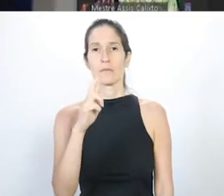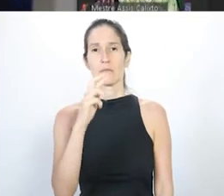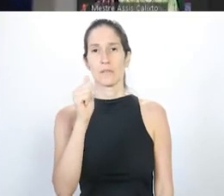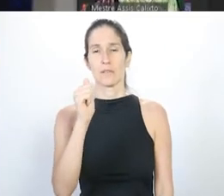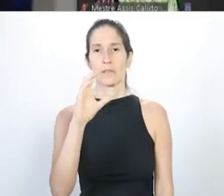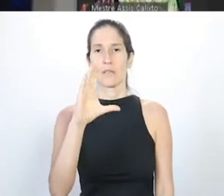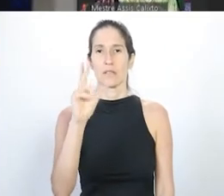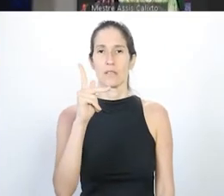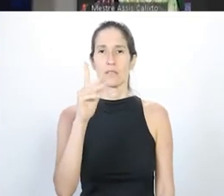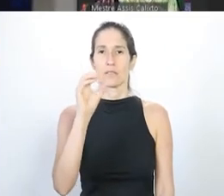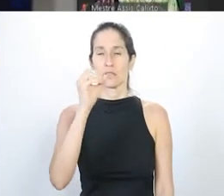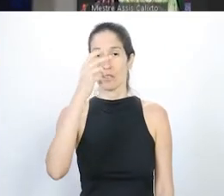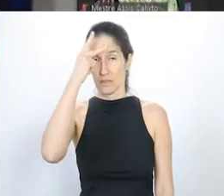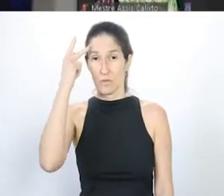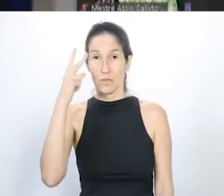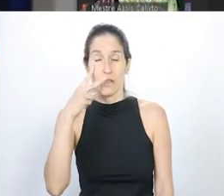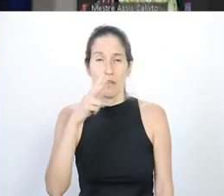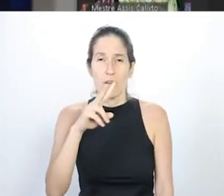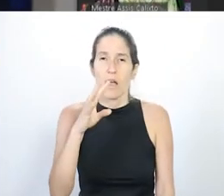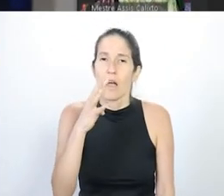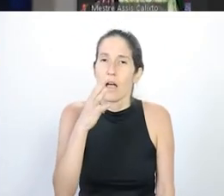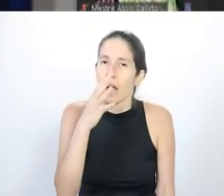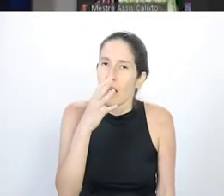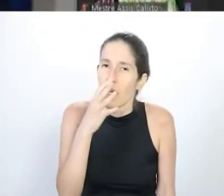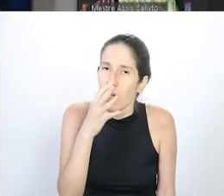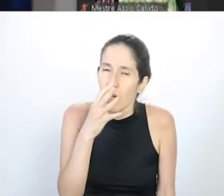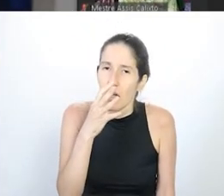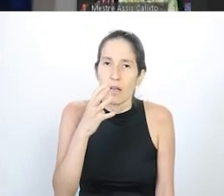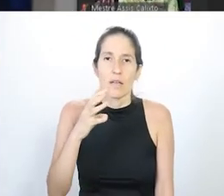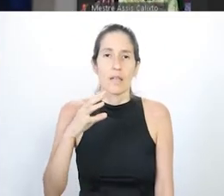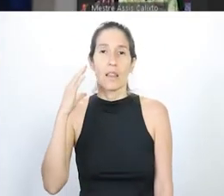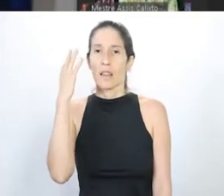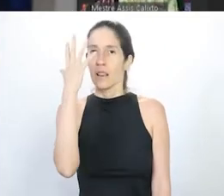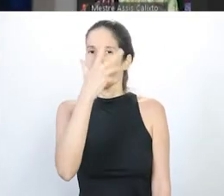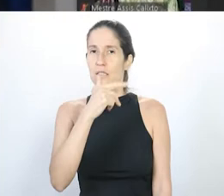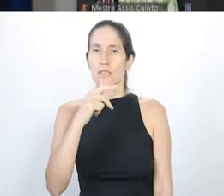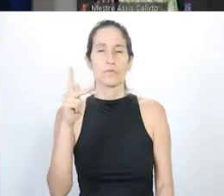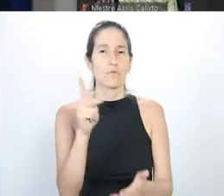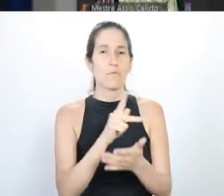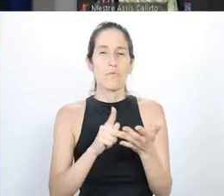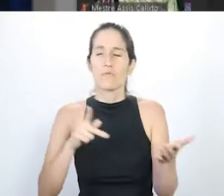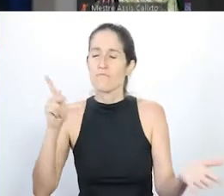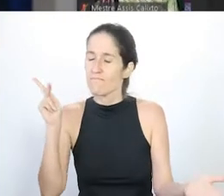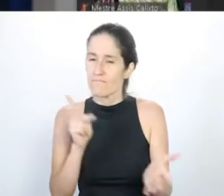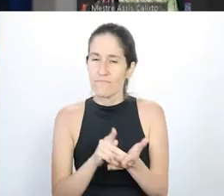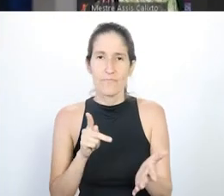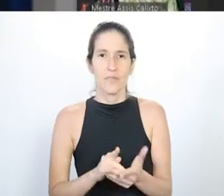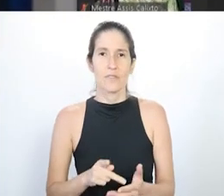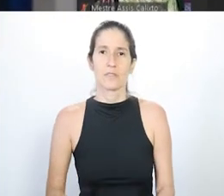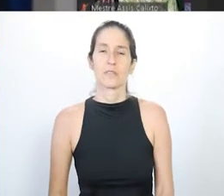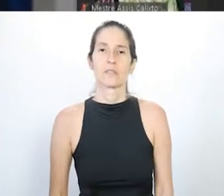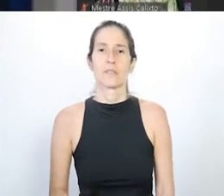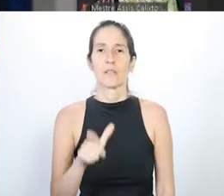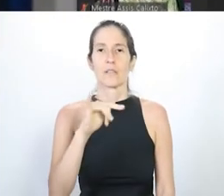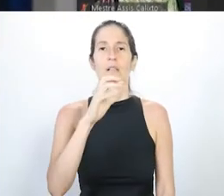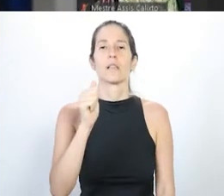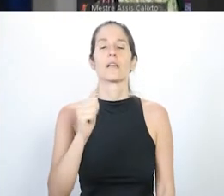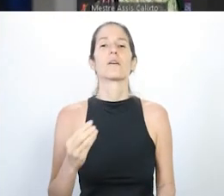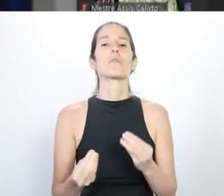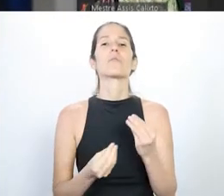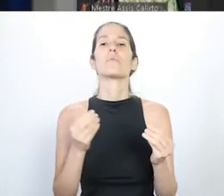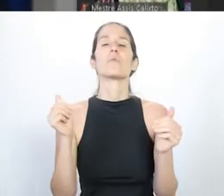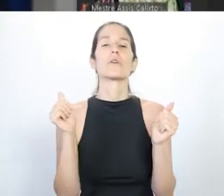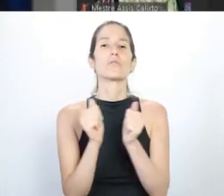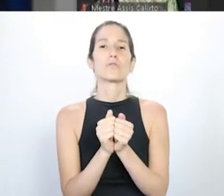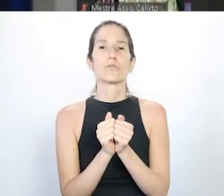todo parado, porque é a coisa mais linda do mundo, é poesia pura. Lia, como é para você hoje, você ter essa